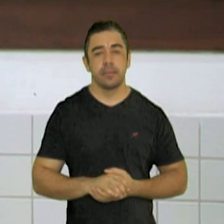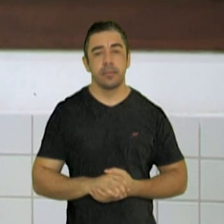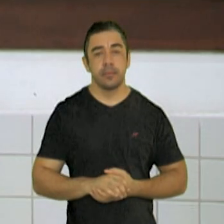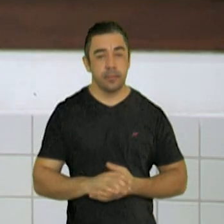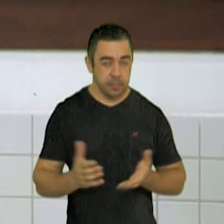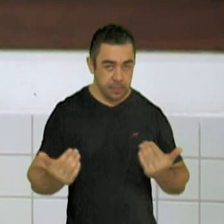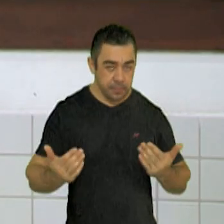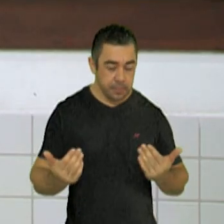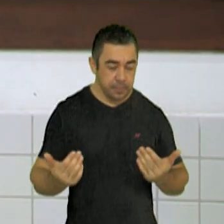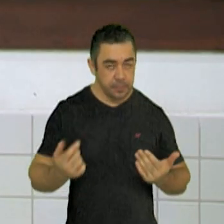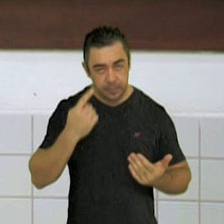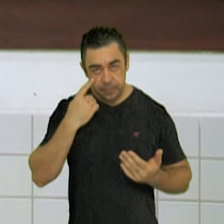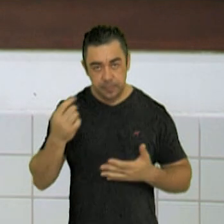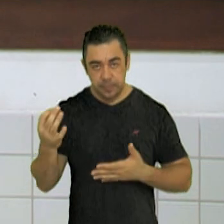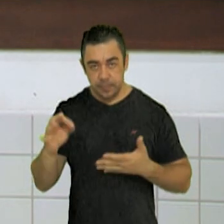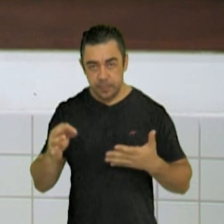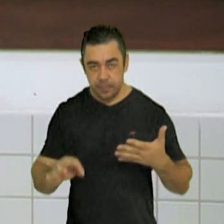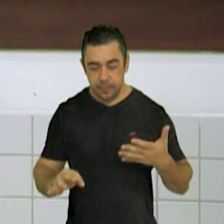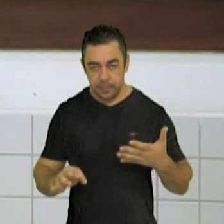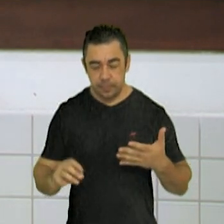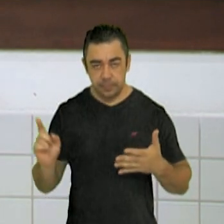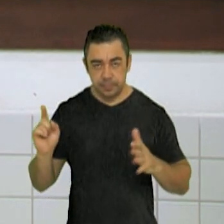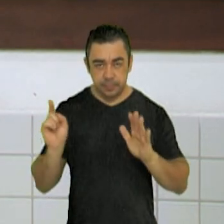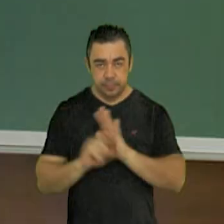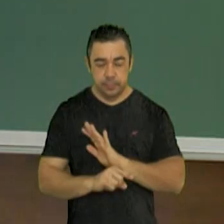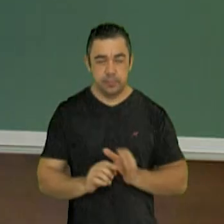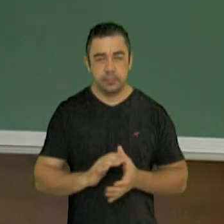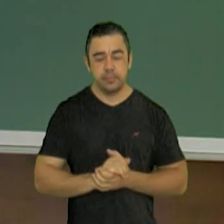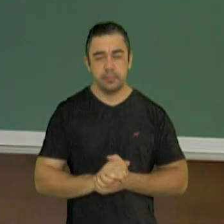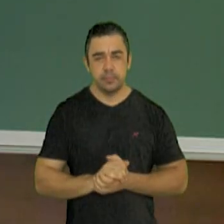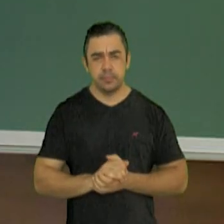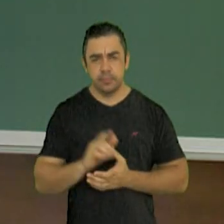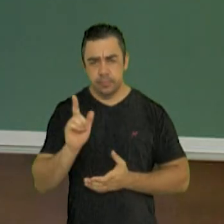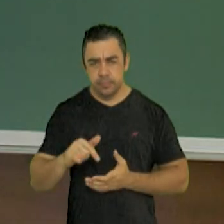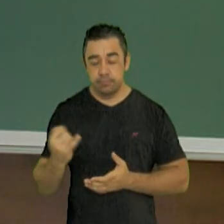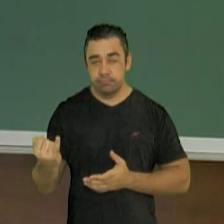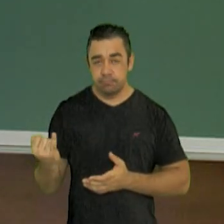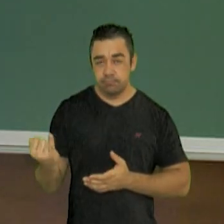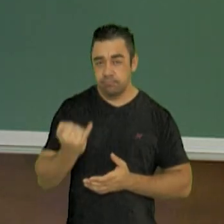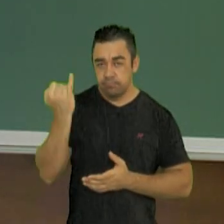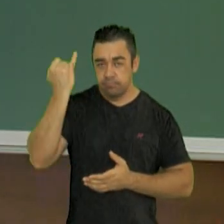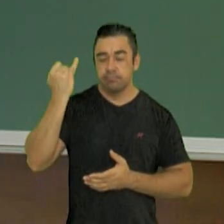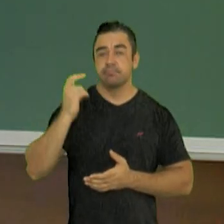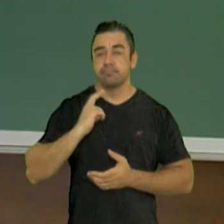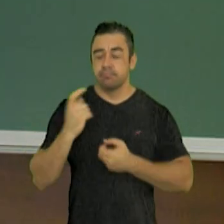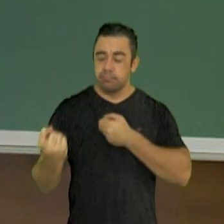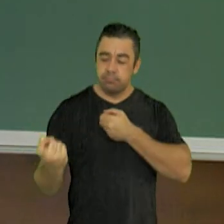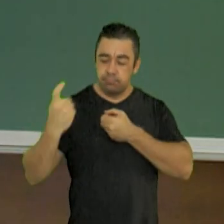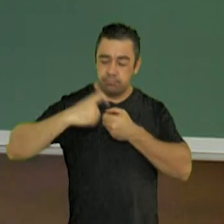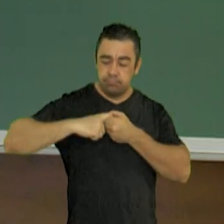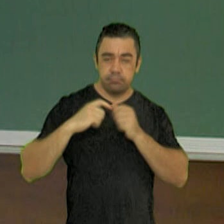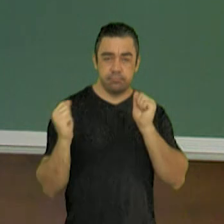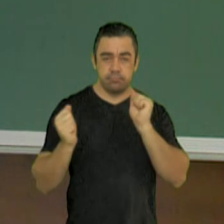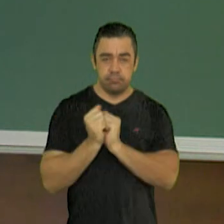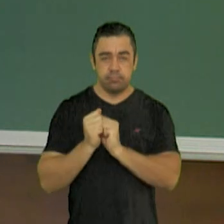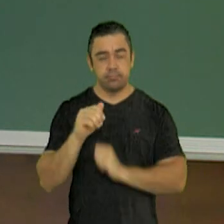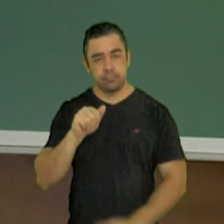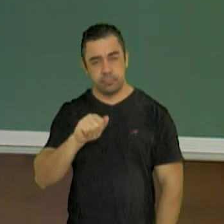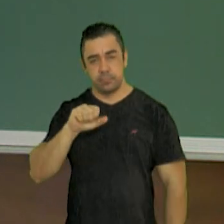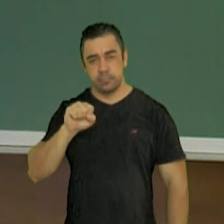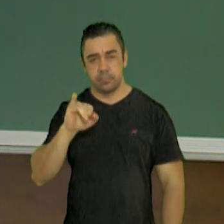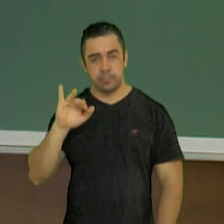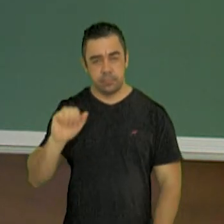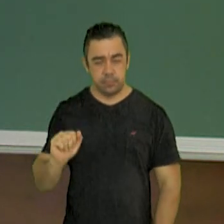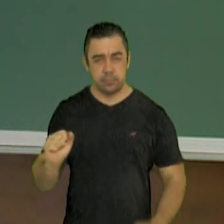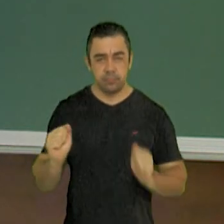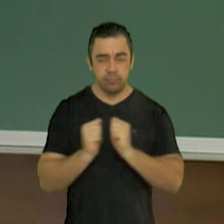Vamos lá, nono, correção do nosso primeiro questionário. Atividade econômica de grande importância que está sendo desenvolvida na Ásia Central em parceria